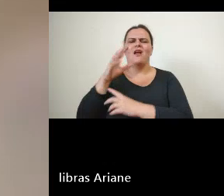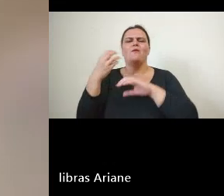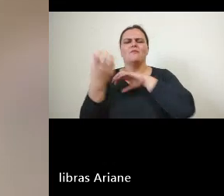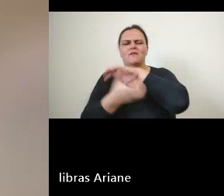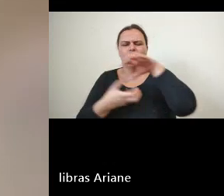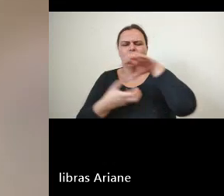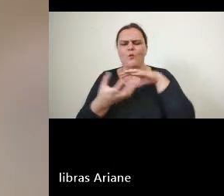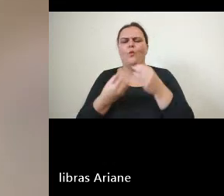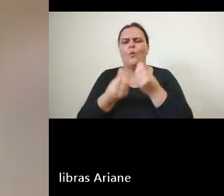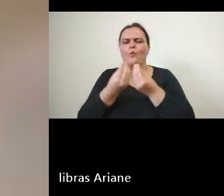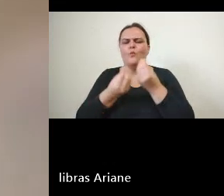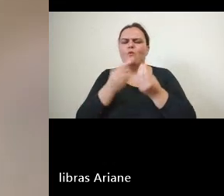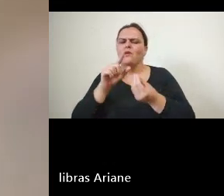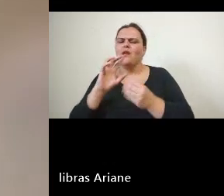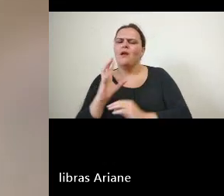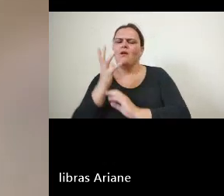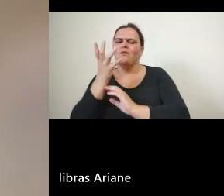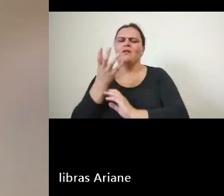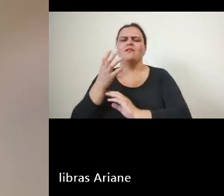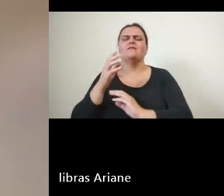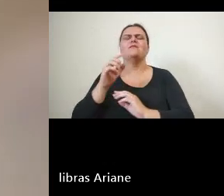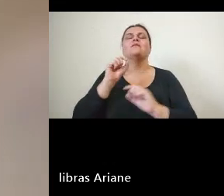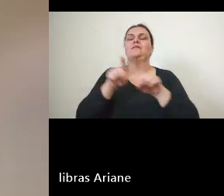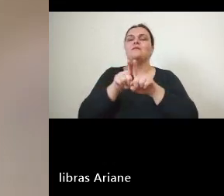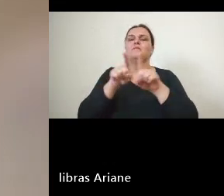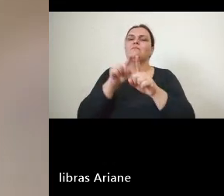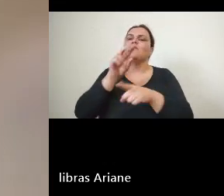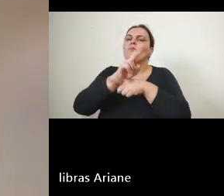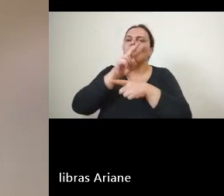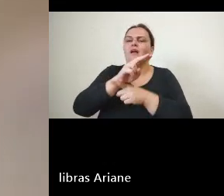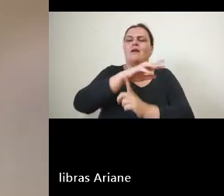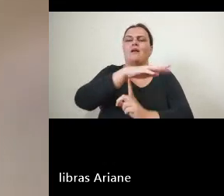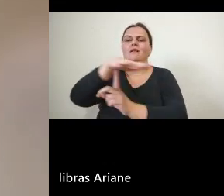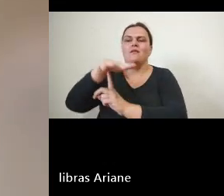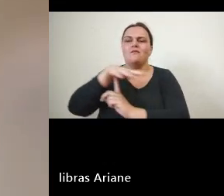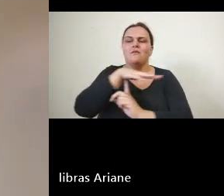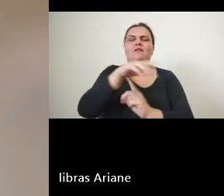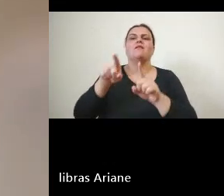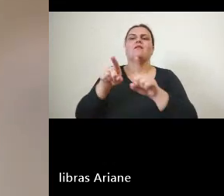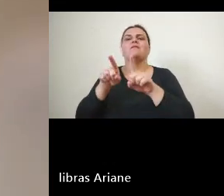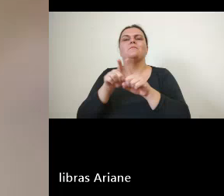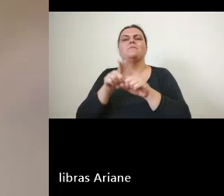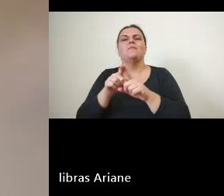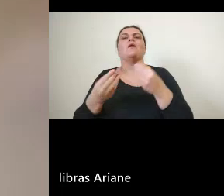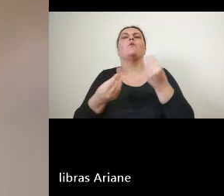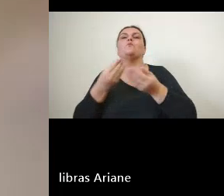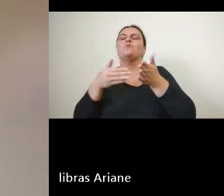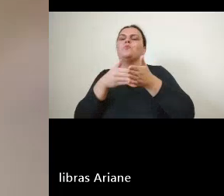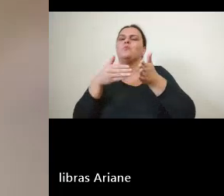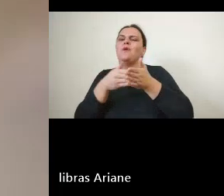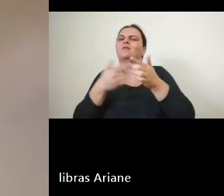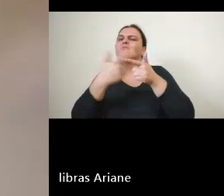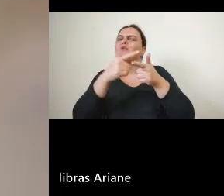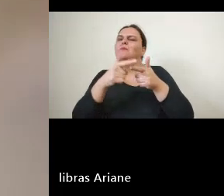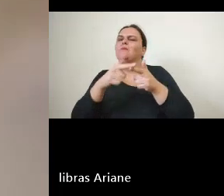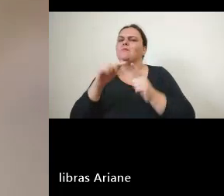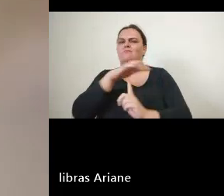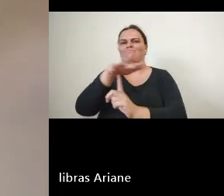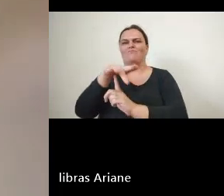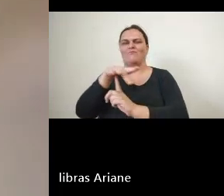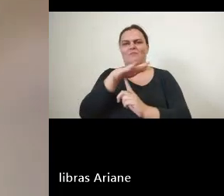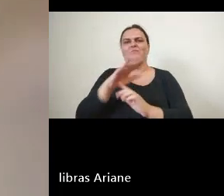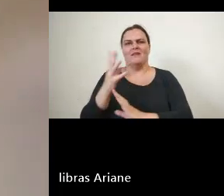insetos, conservação da natureza e avaliação de impactos ambiental. Ao final da apresentação, o professor